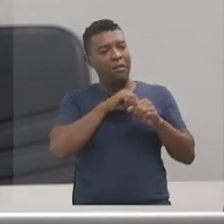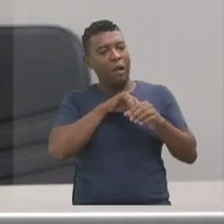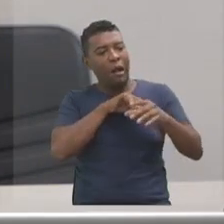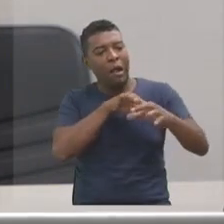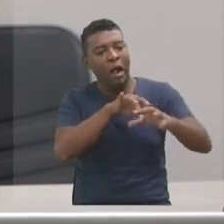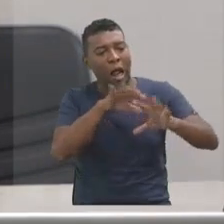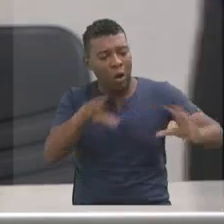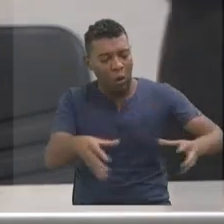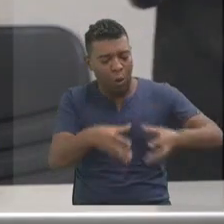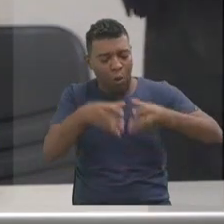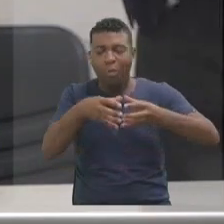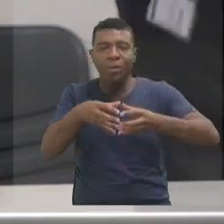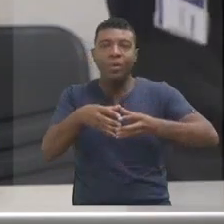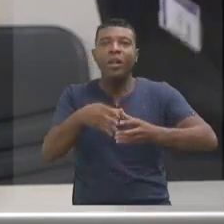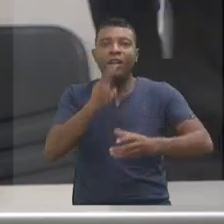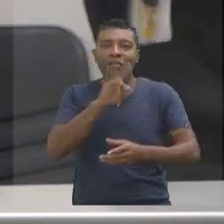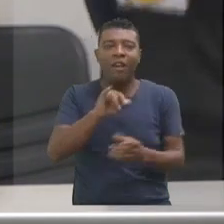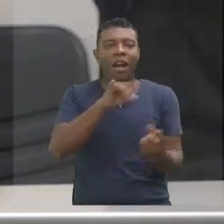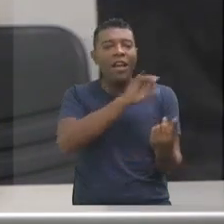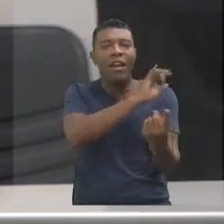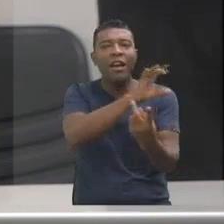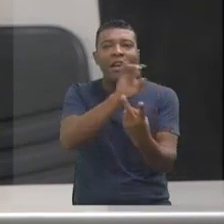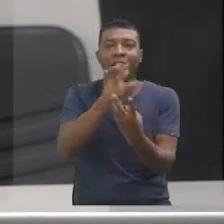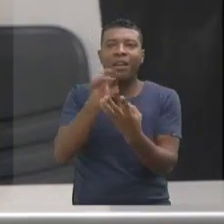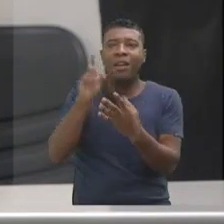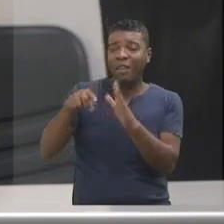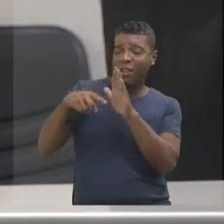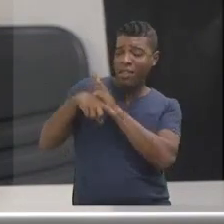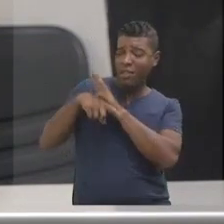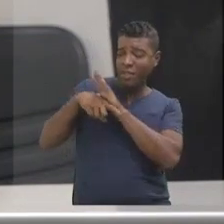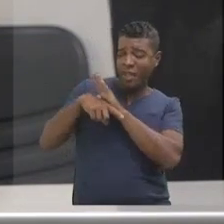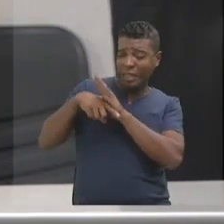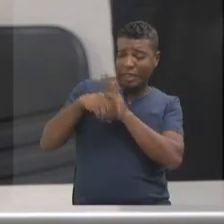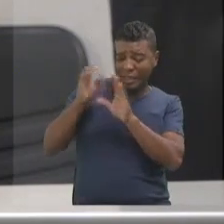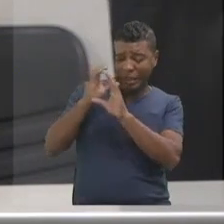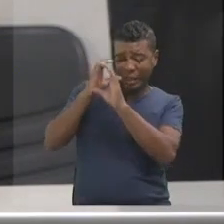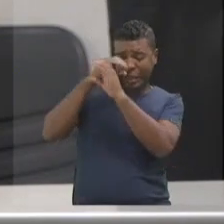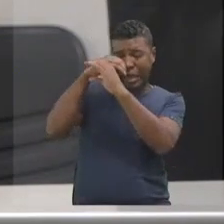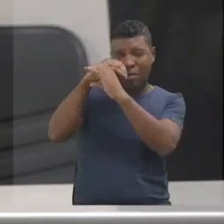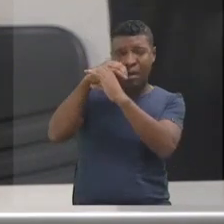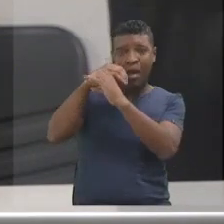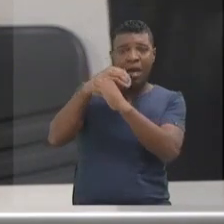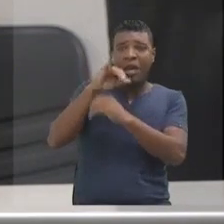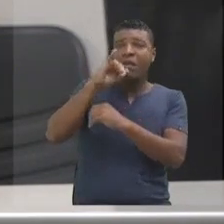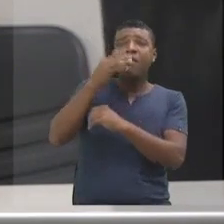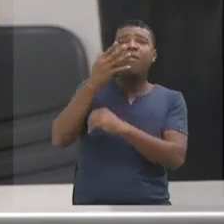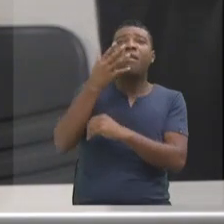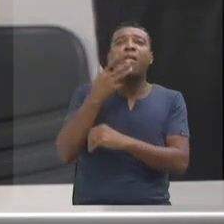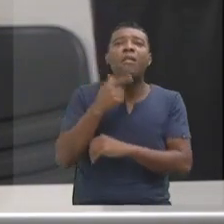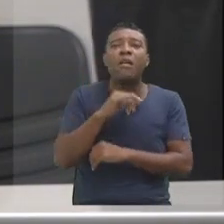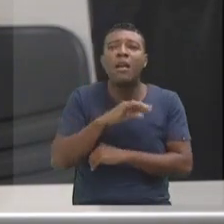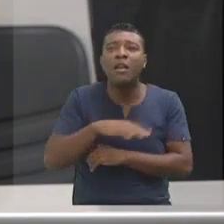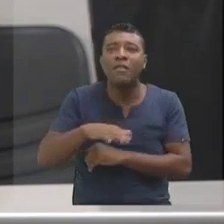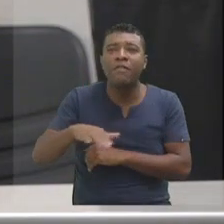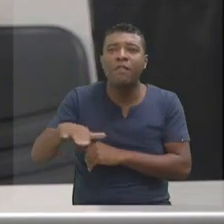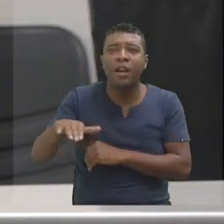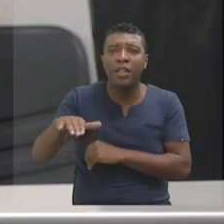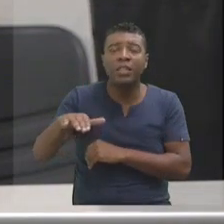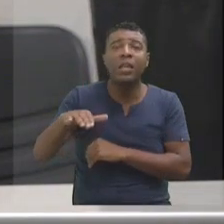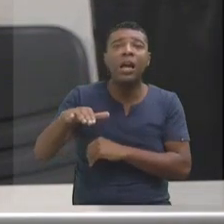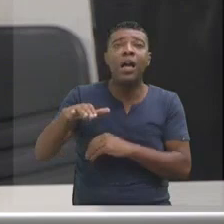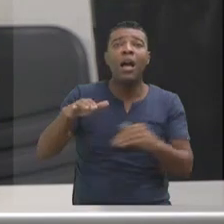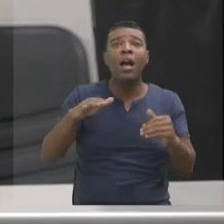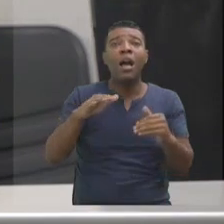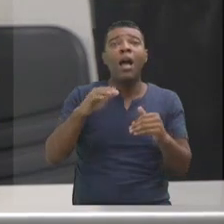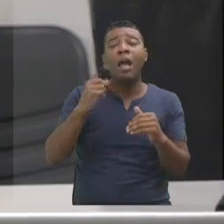falando em exames desde a infância da Criança é com a primeira triagem